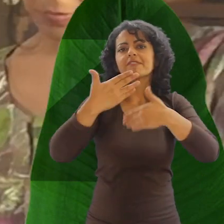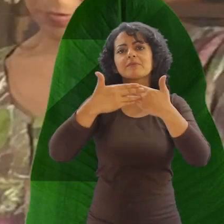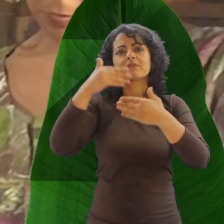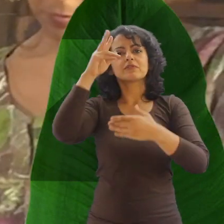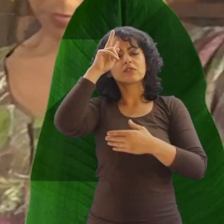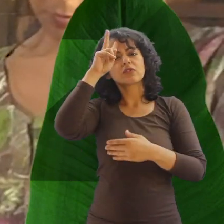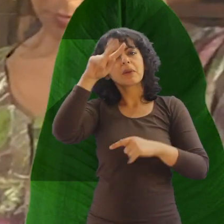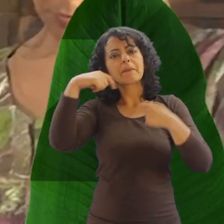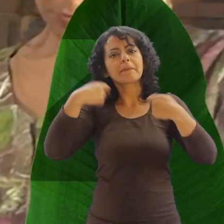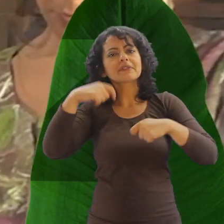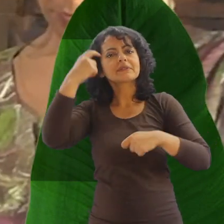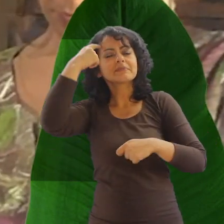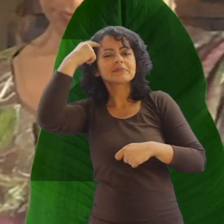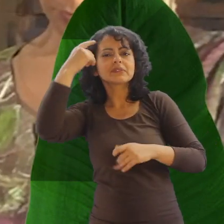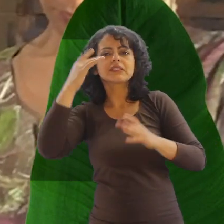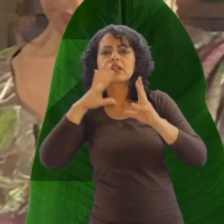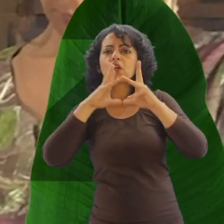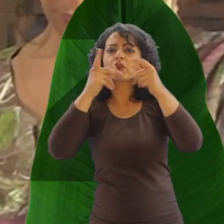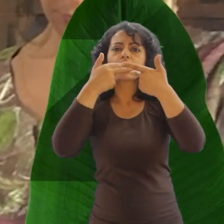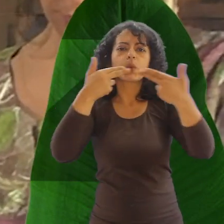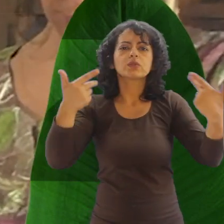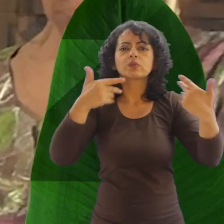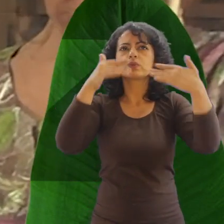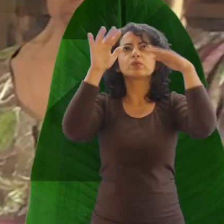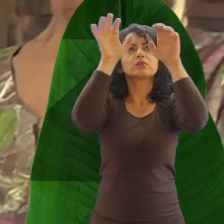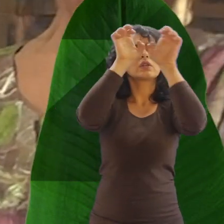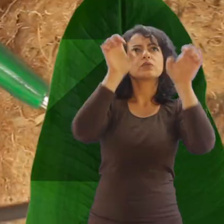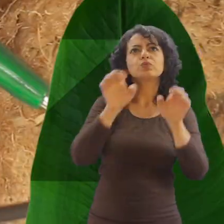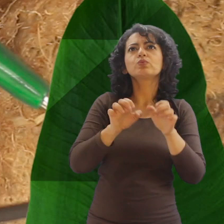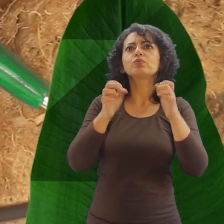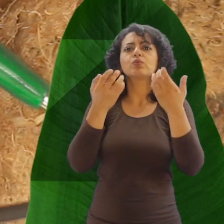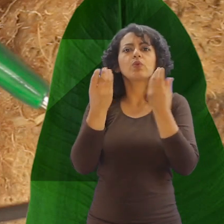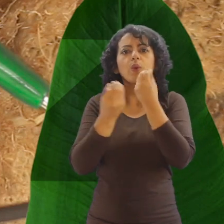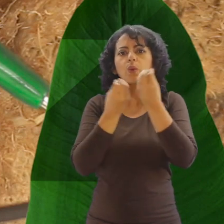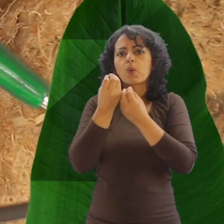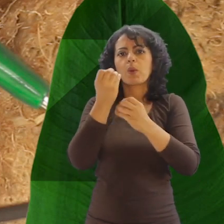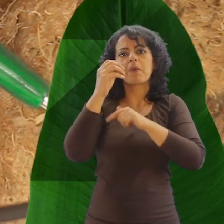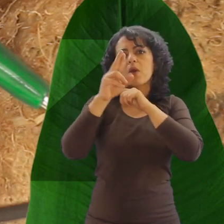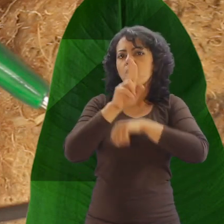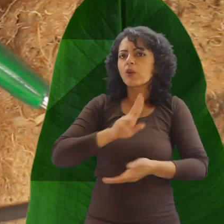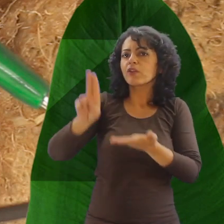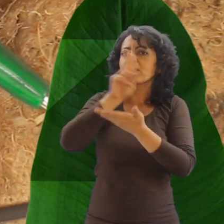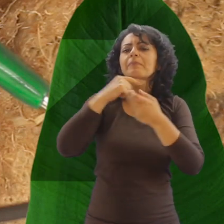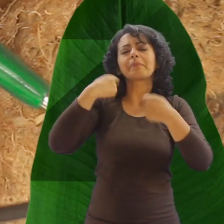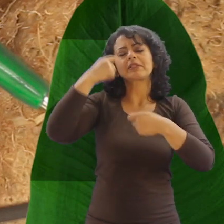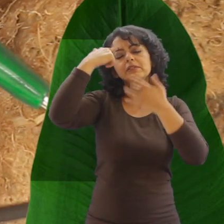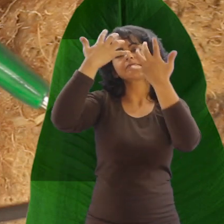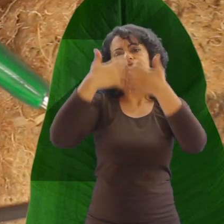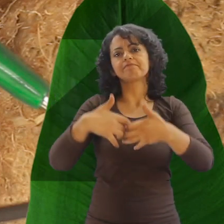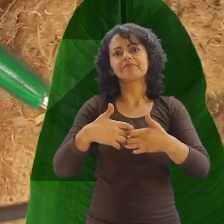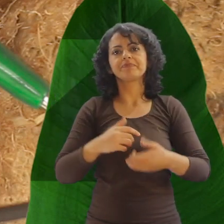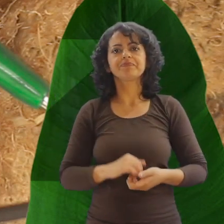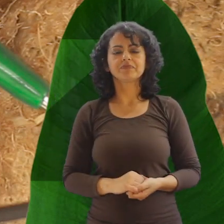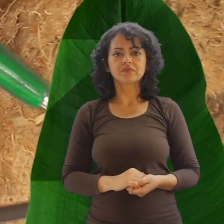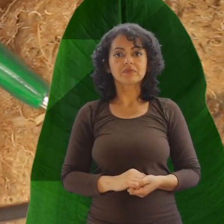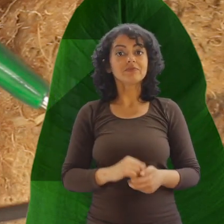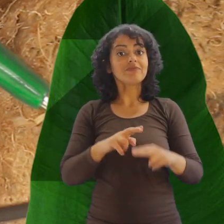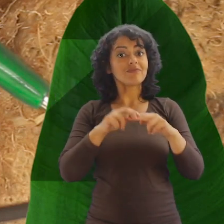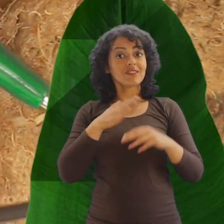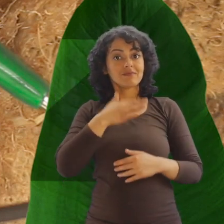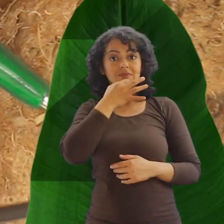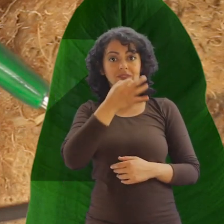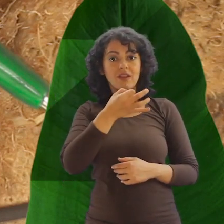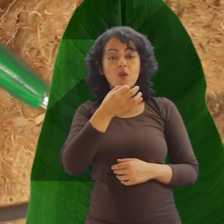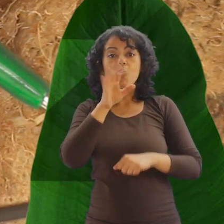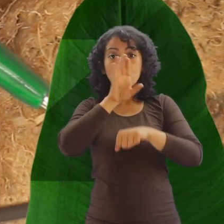a natureza das universidades. Então, eu acho que um grande chão para isso é a extensão,